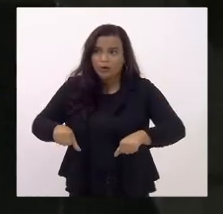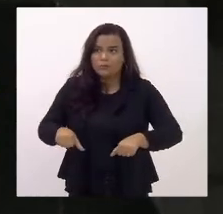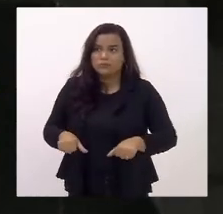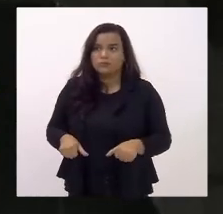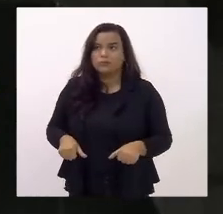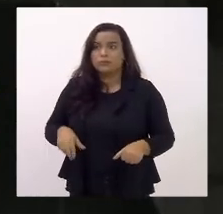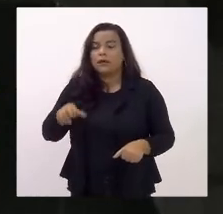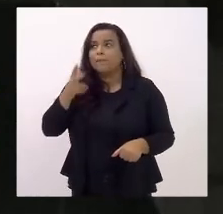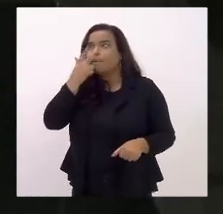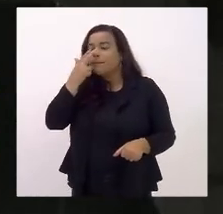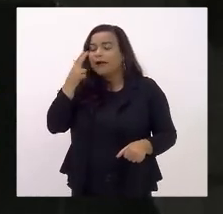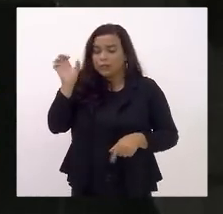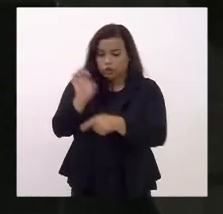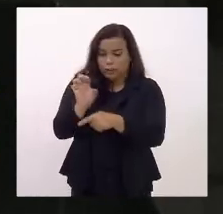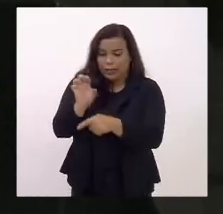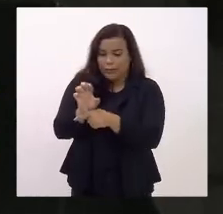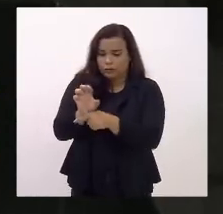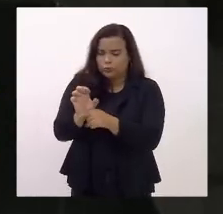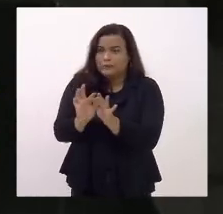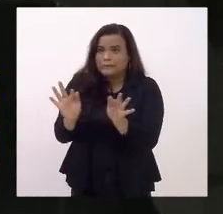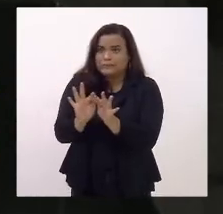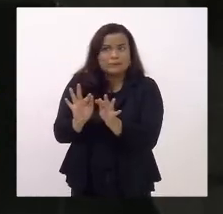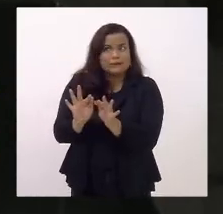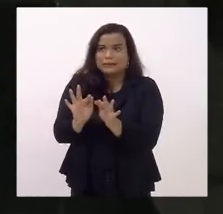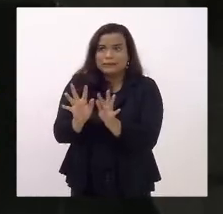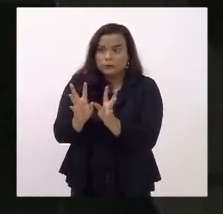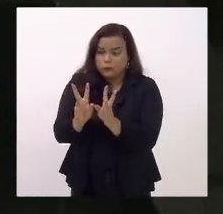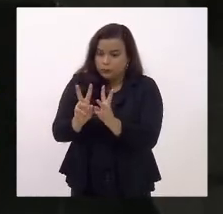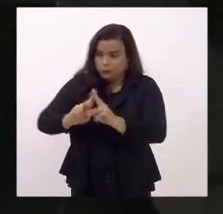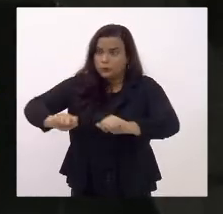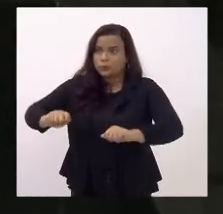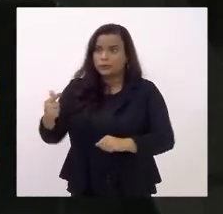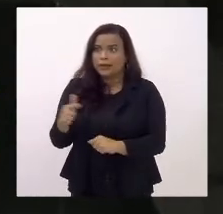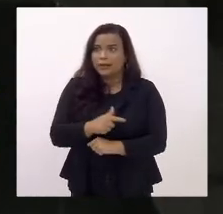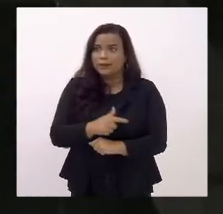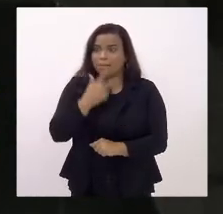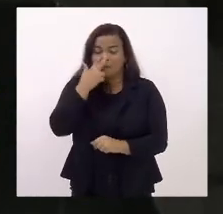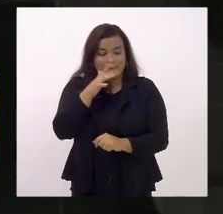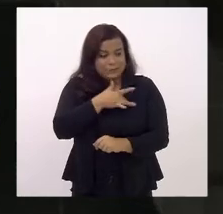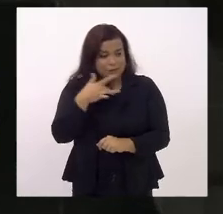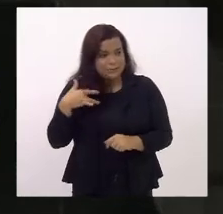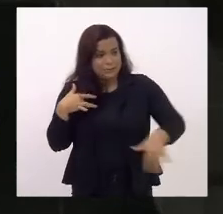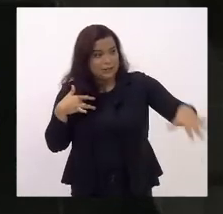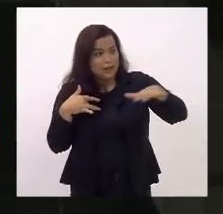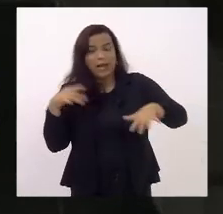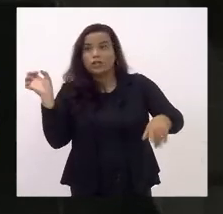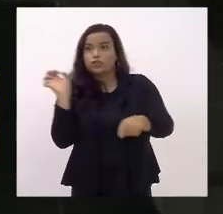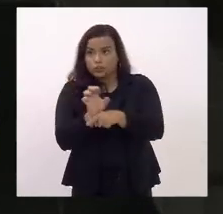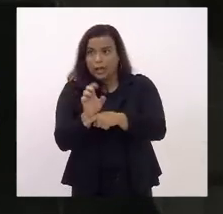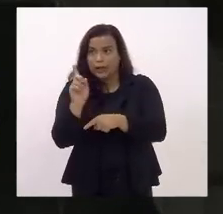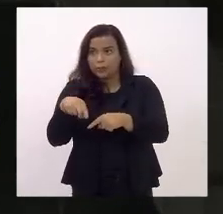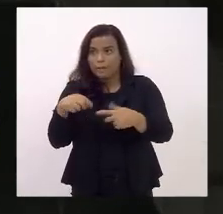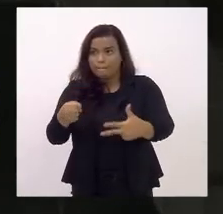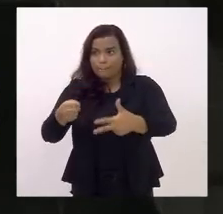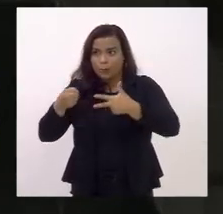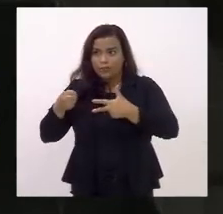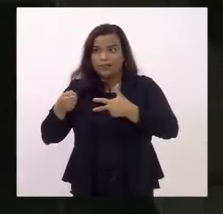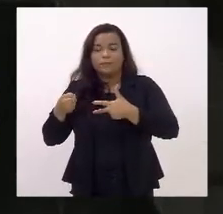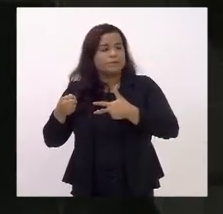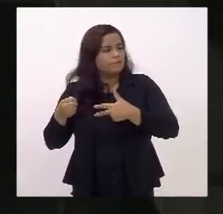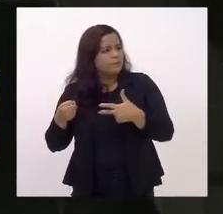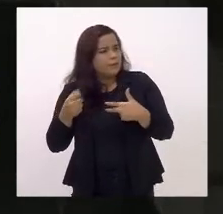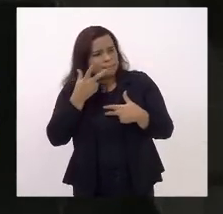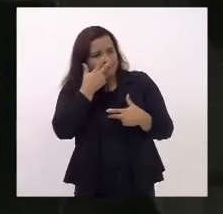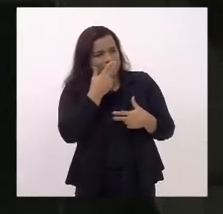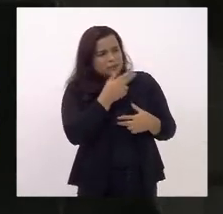Estado nenhum. Então, na saúde, por exemplo, o Estado vai se retirando, o Estado, quando eu digo aqui, é o poder público, vai se retirando